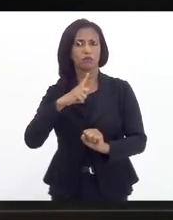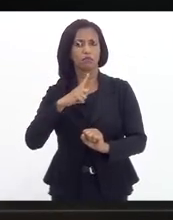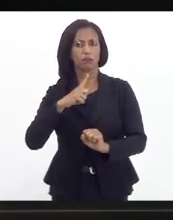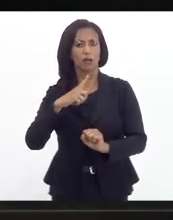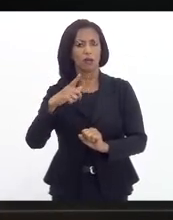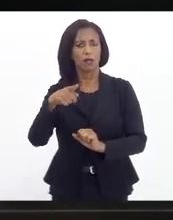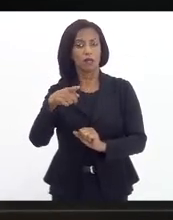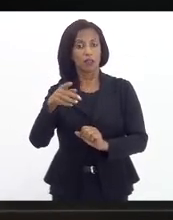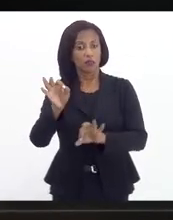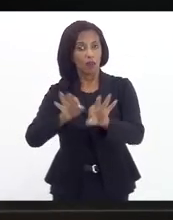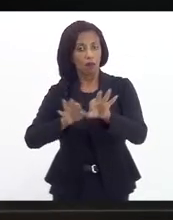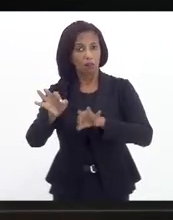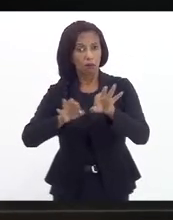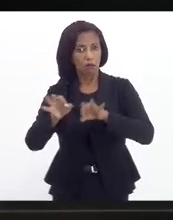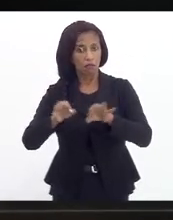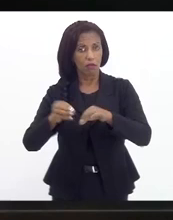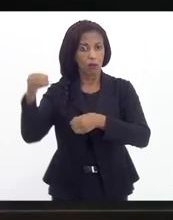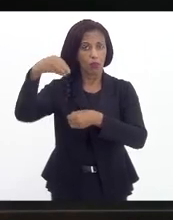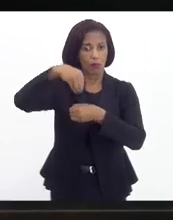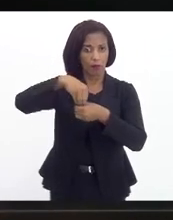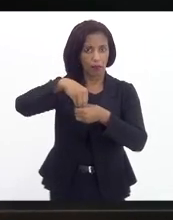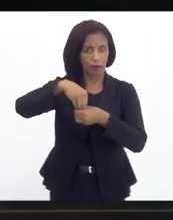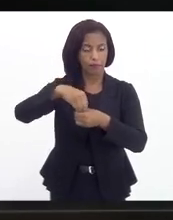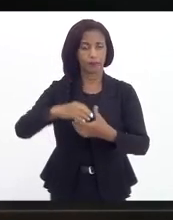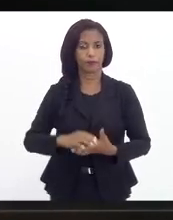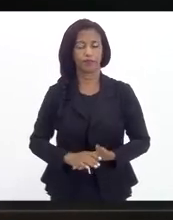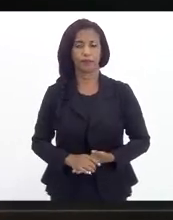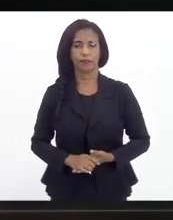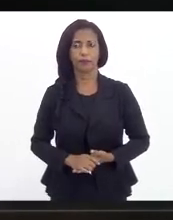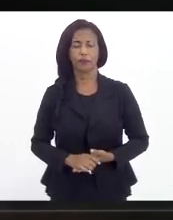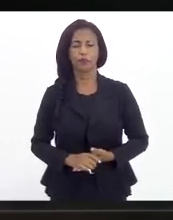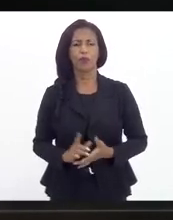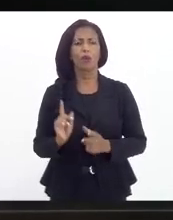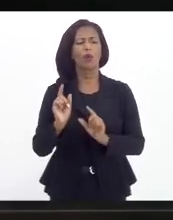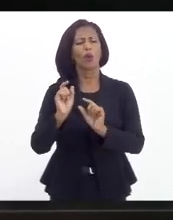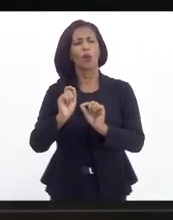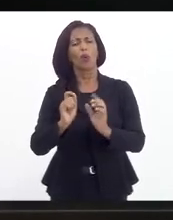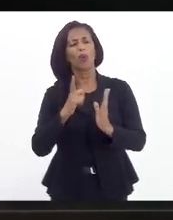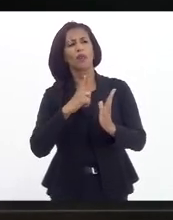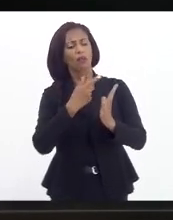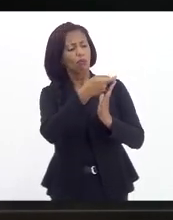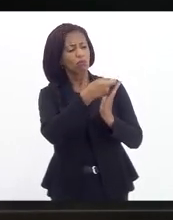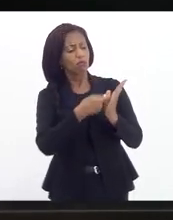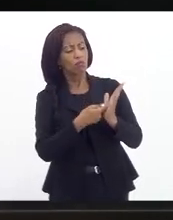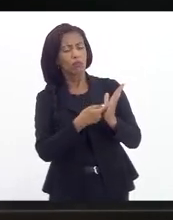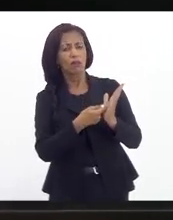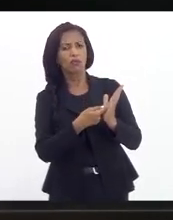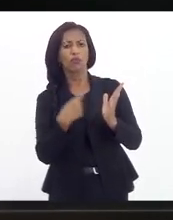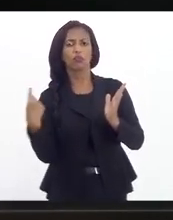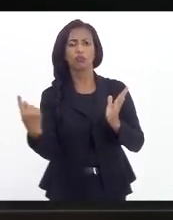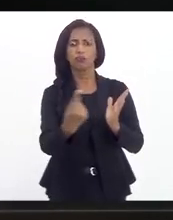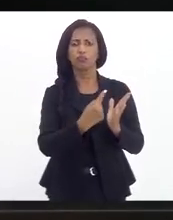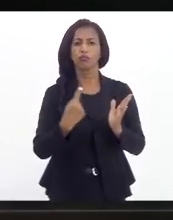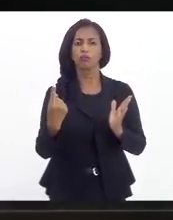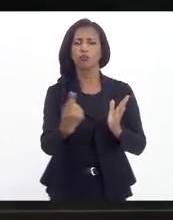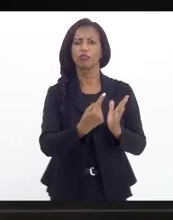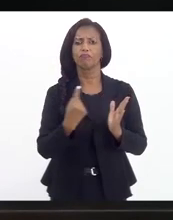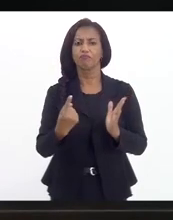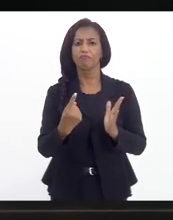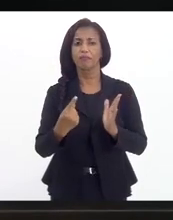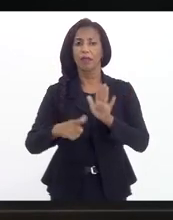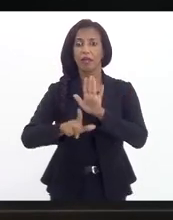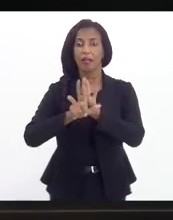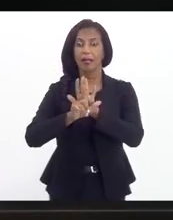expressamente no plano de recuperação fiscal. O que é que nós fizemos em